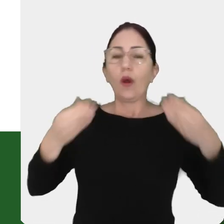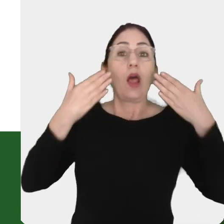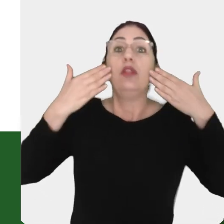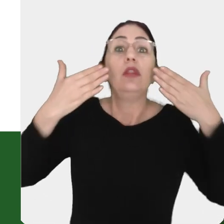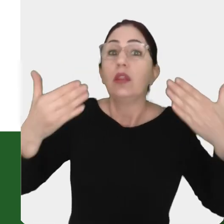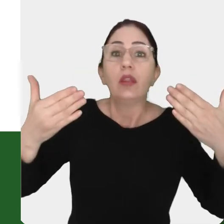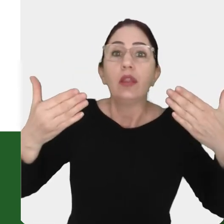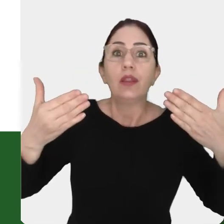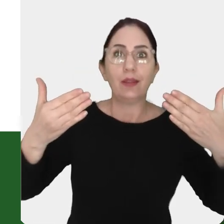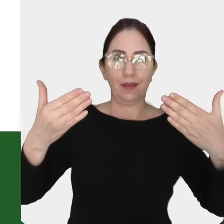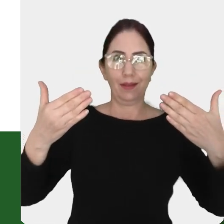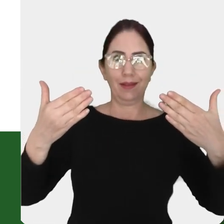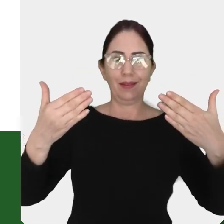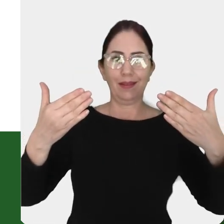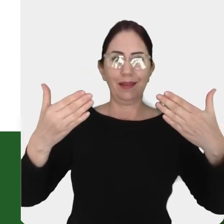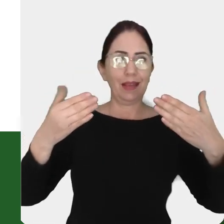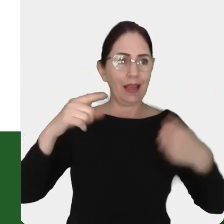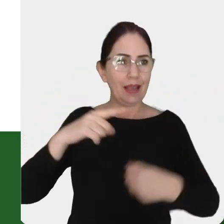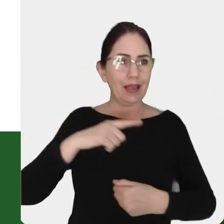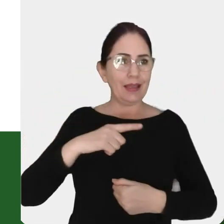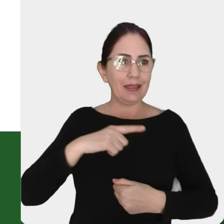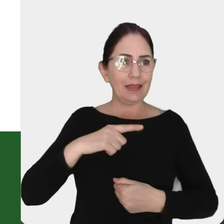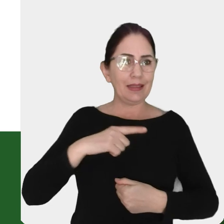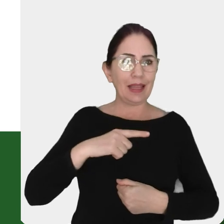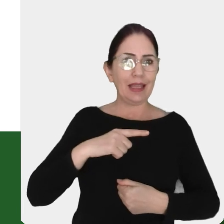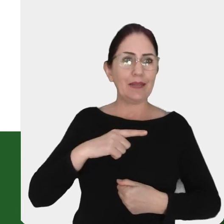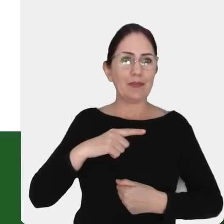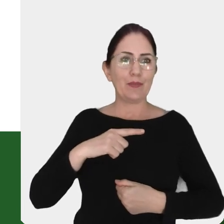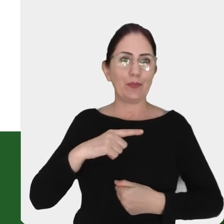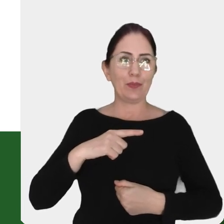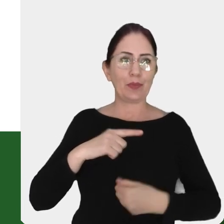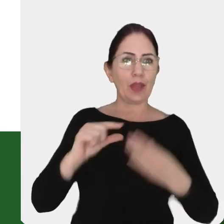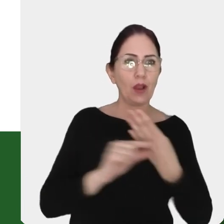outro professor pesquisador, é o Donald Norman, ele